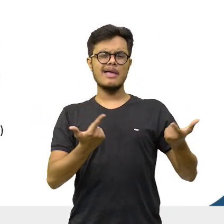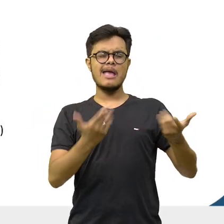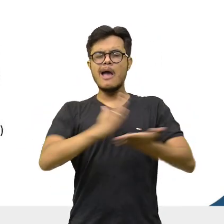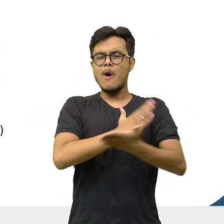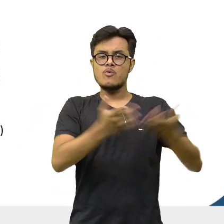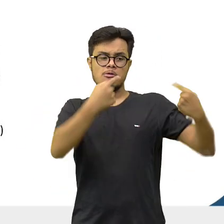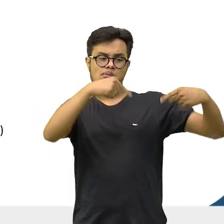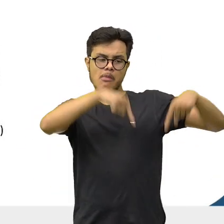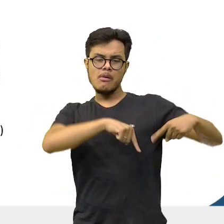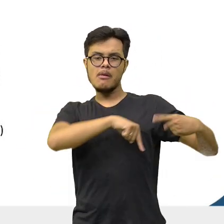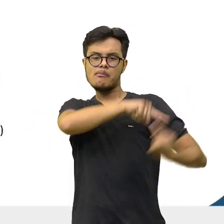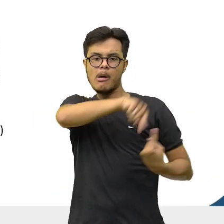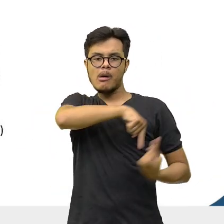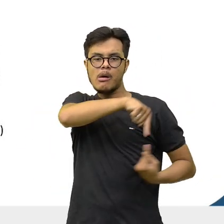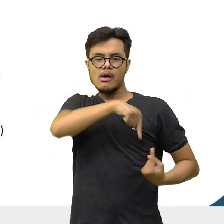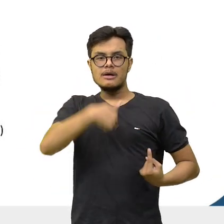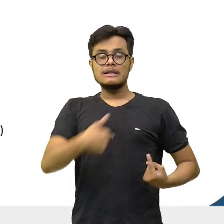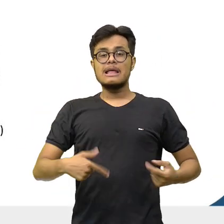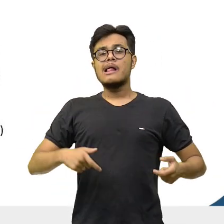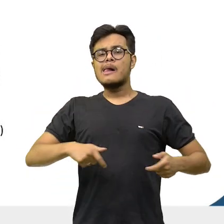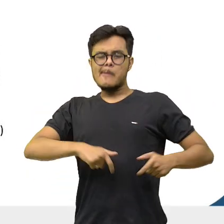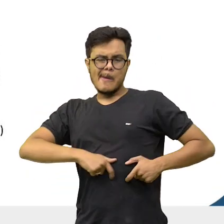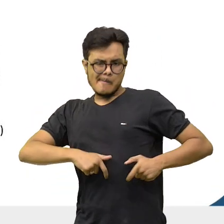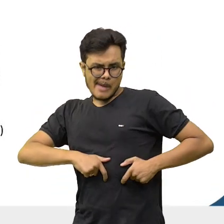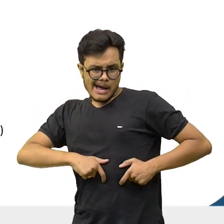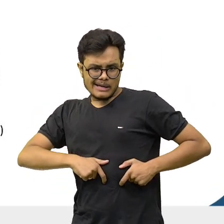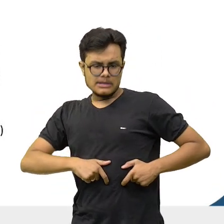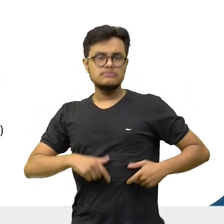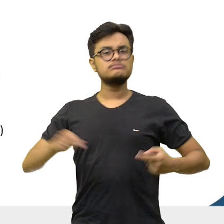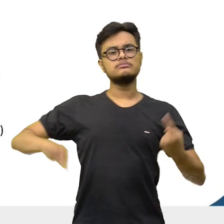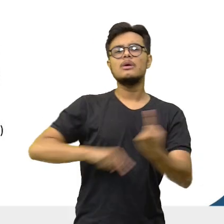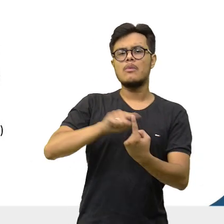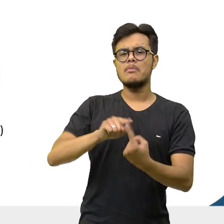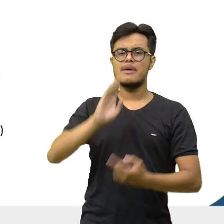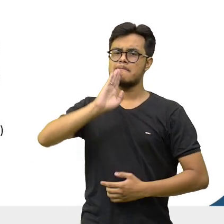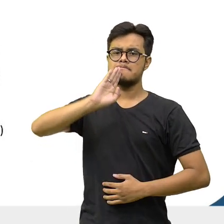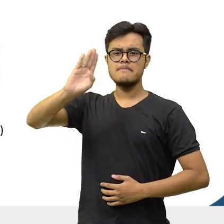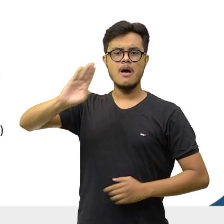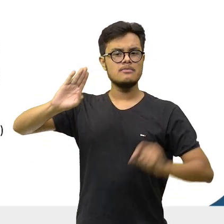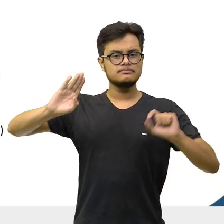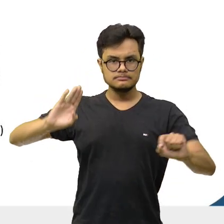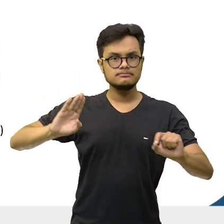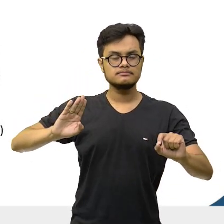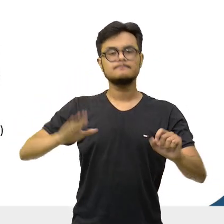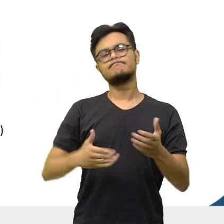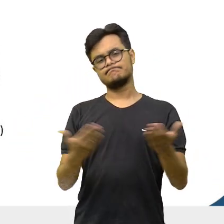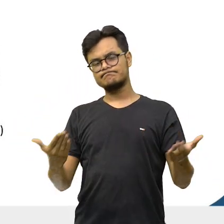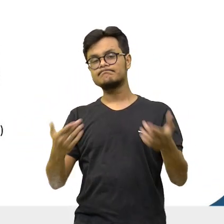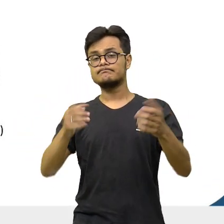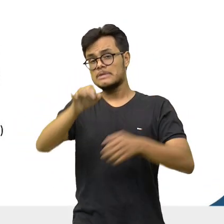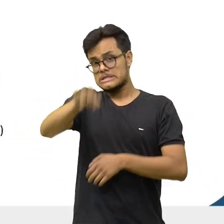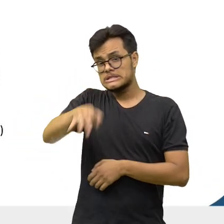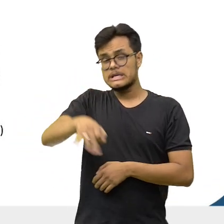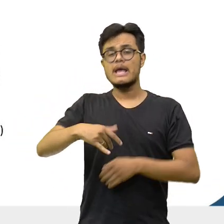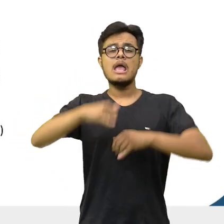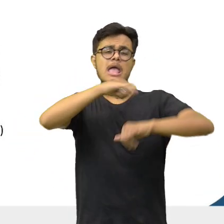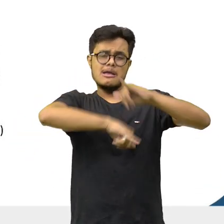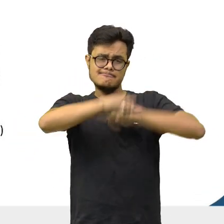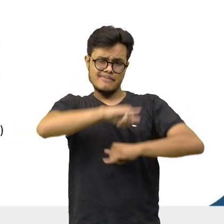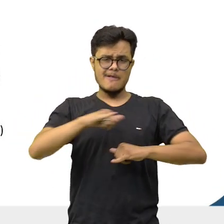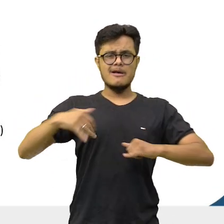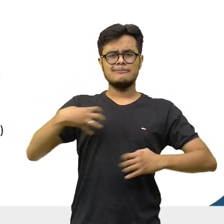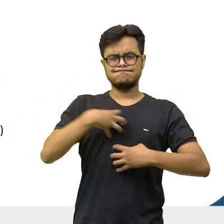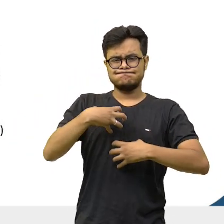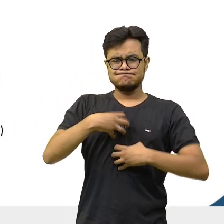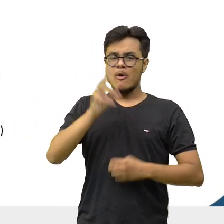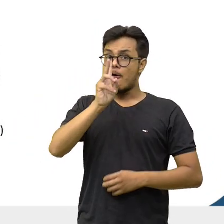hormônios produzidos pelo pâncreas, e cuja função primordial é regular o controle energético do corpo